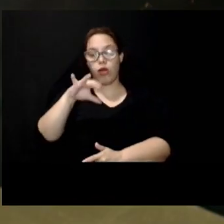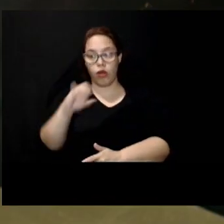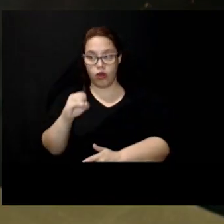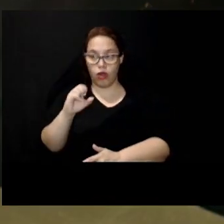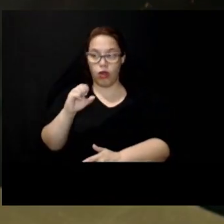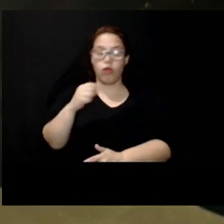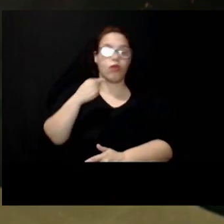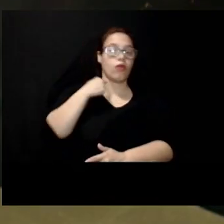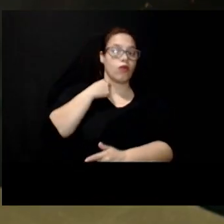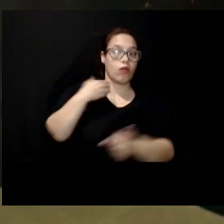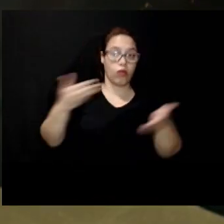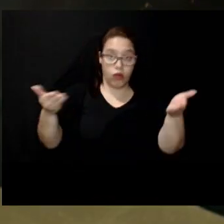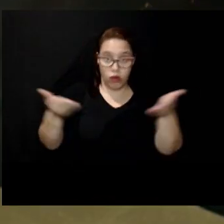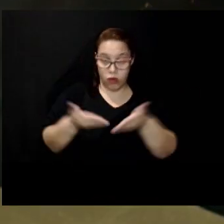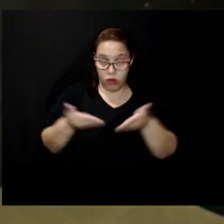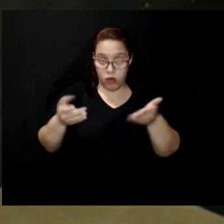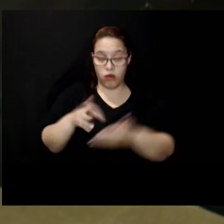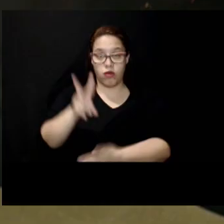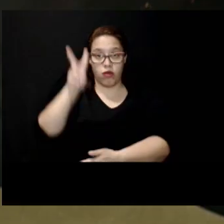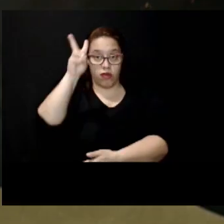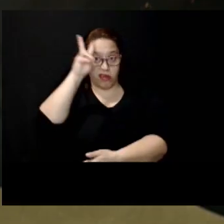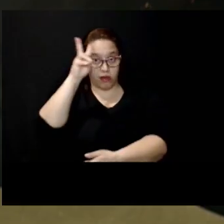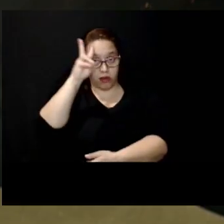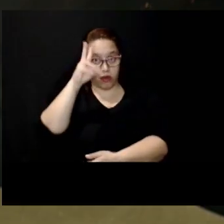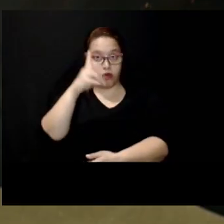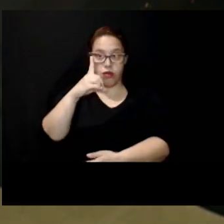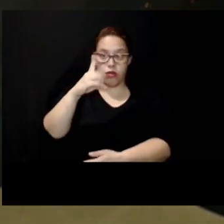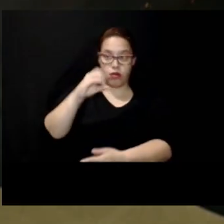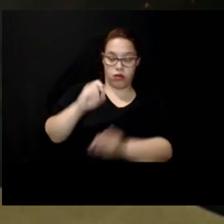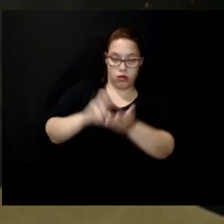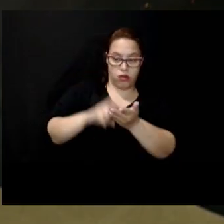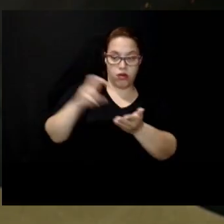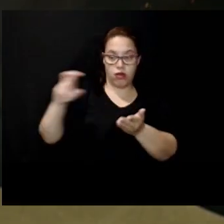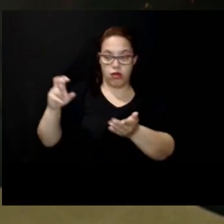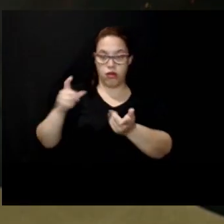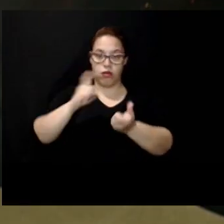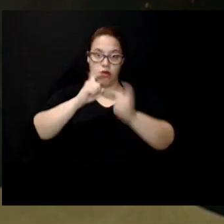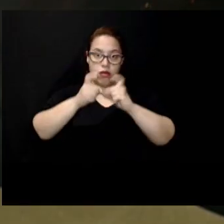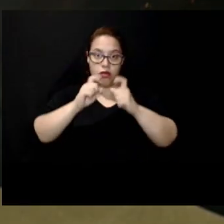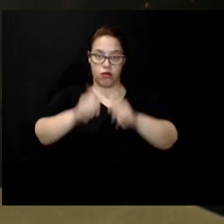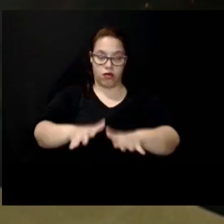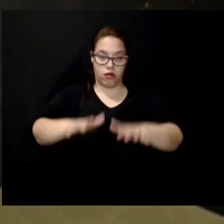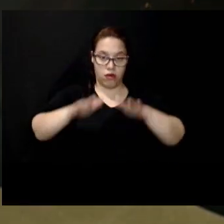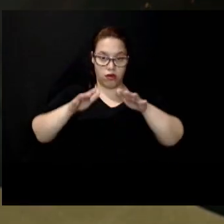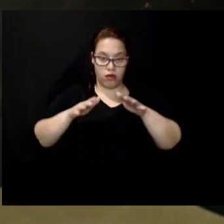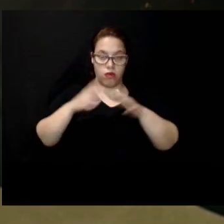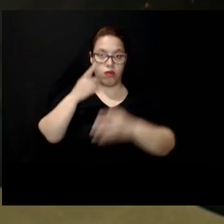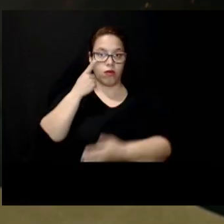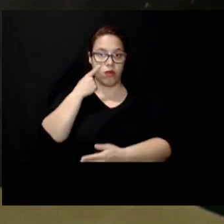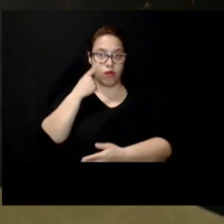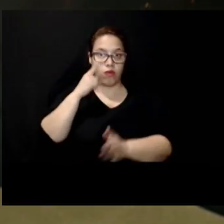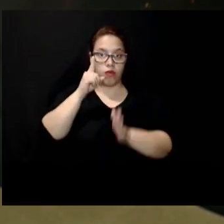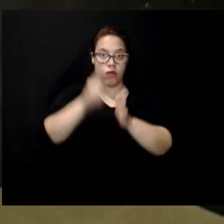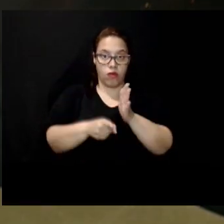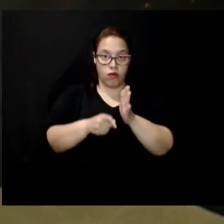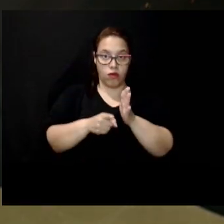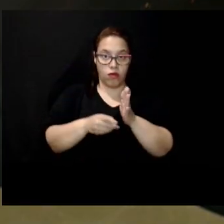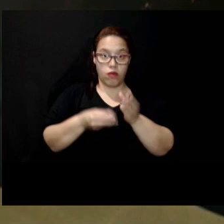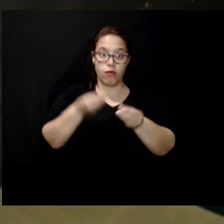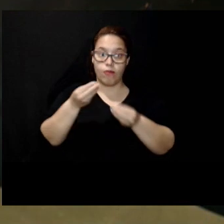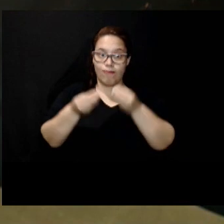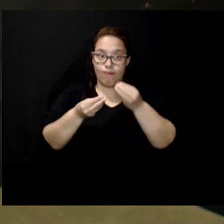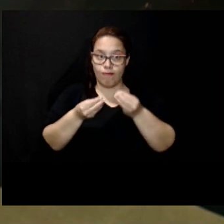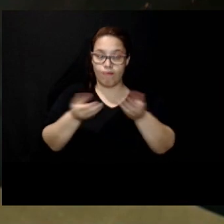realiza hoje, segunda-feira, às 10 da manhã, uma reunião pública com o tema Diagnóstico da Situação Atual